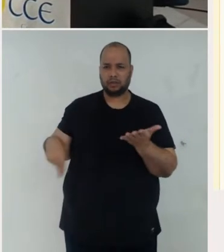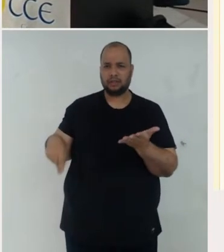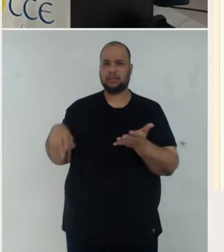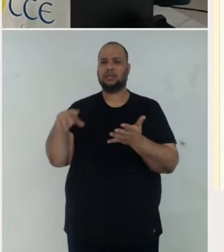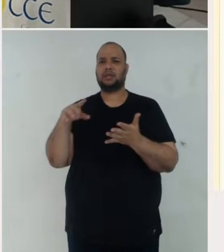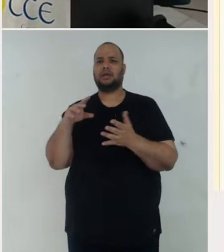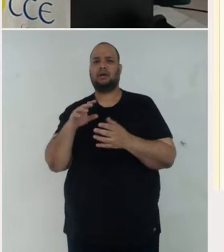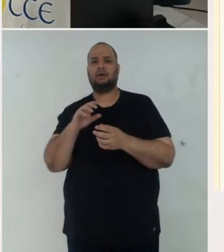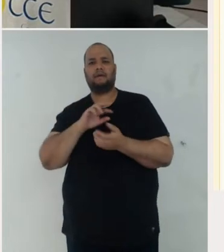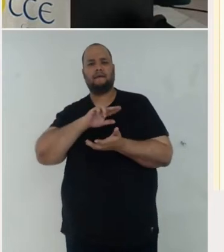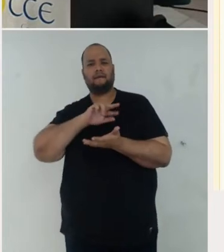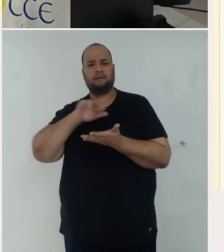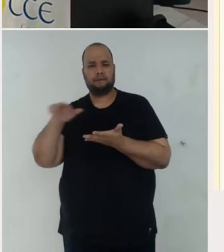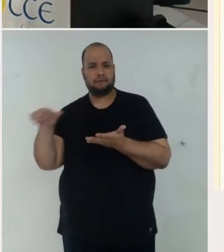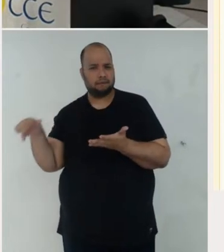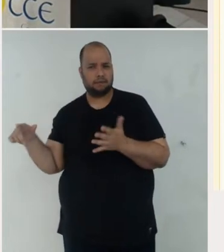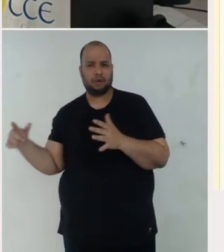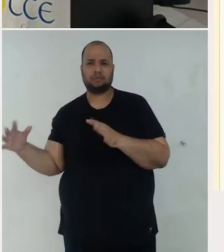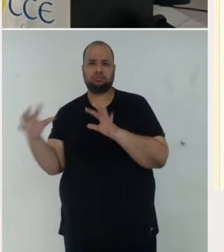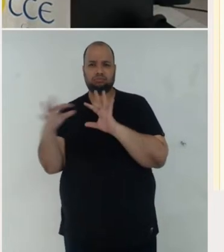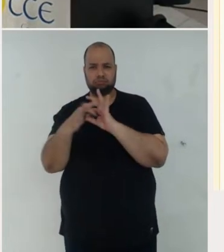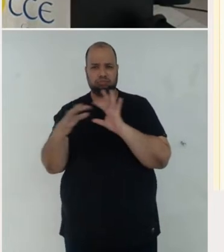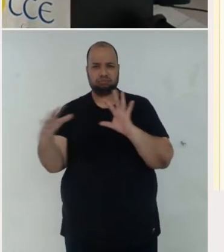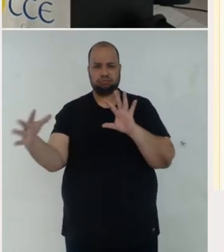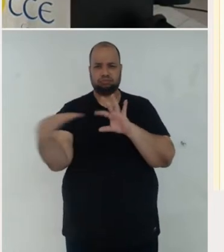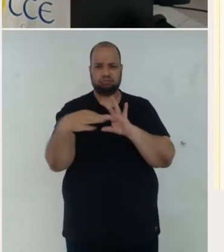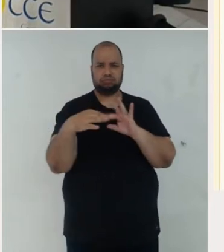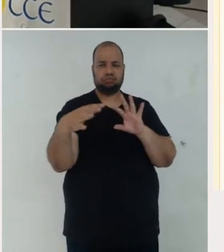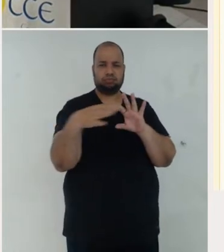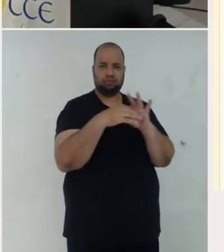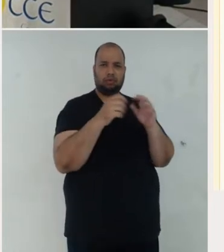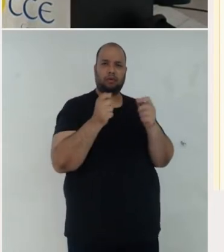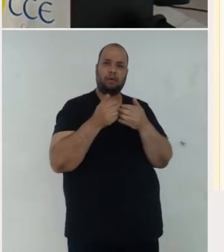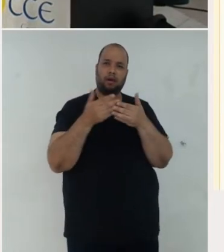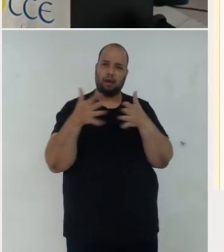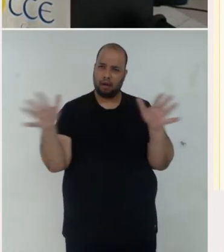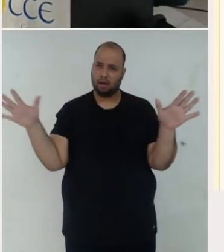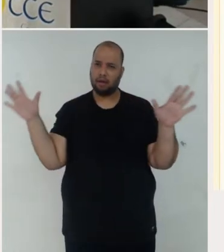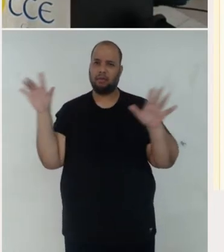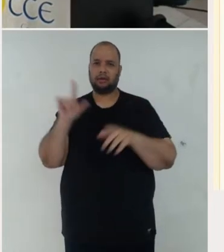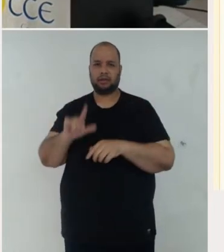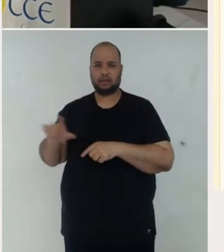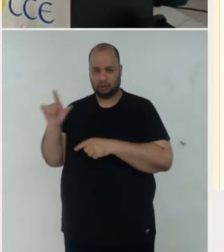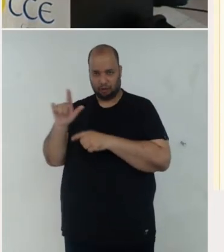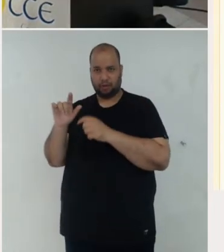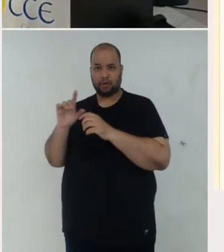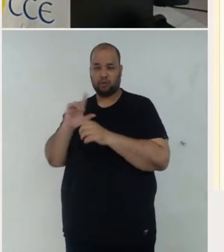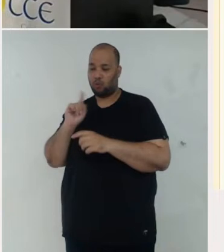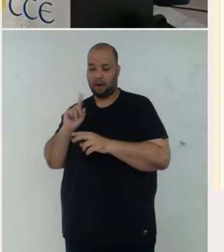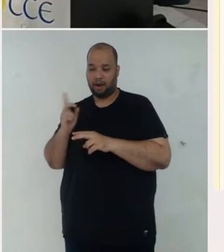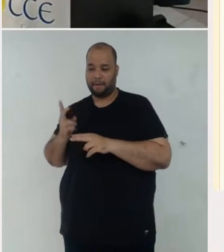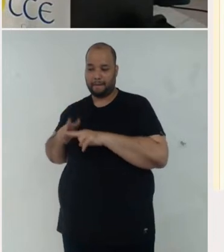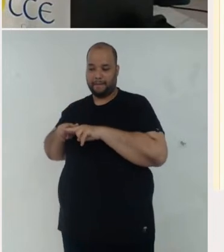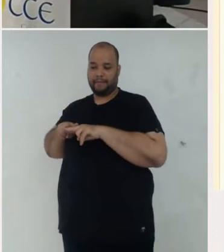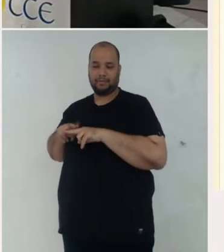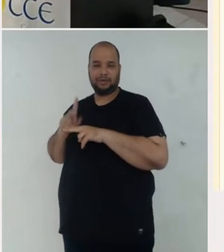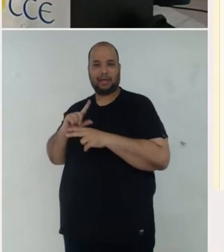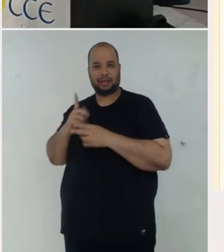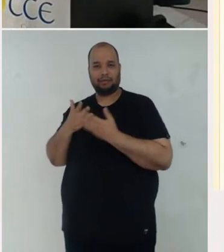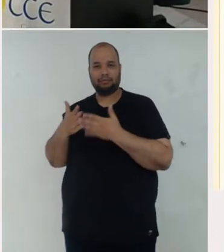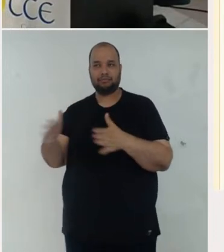ensaio, correspondência, ou seja, de uma forma muito ampla, não uma forma restrita a